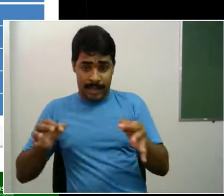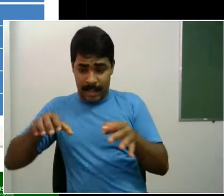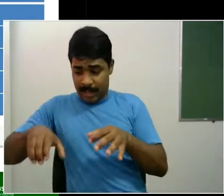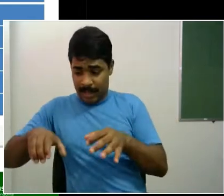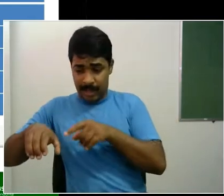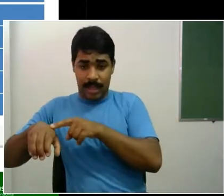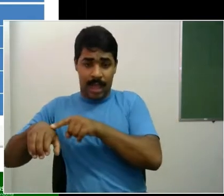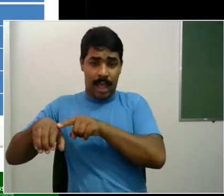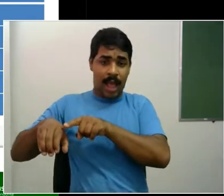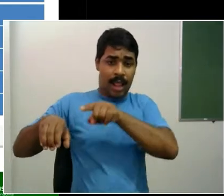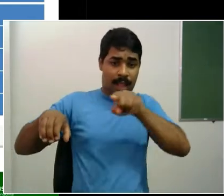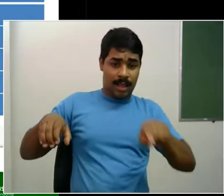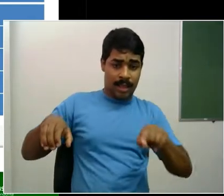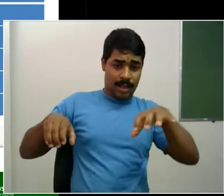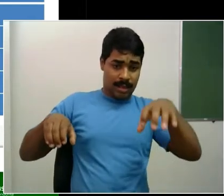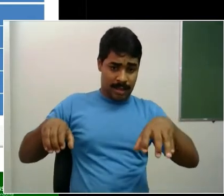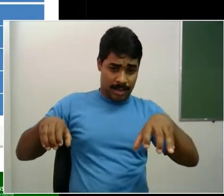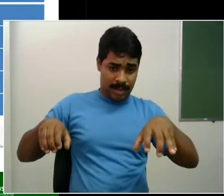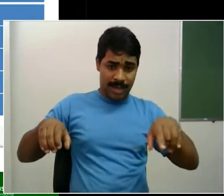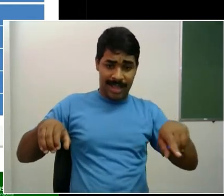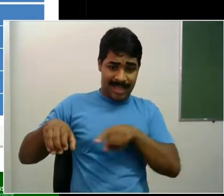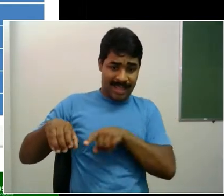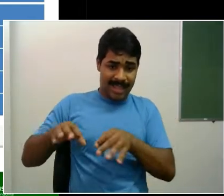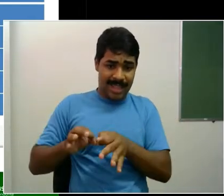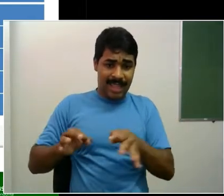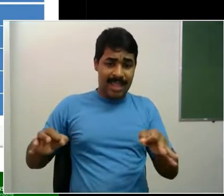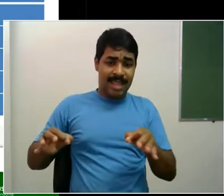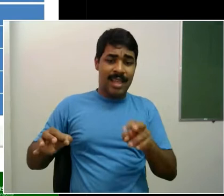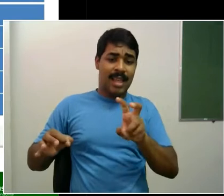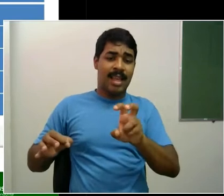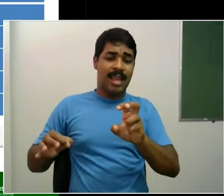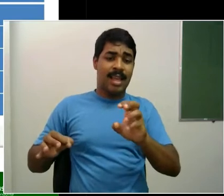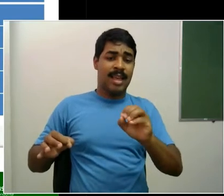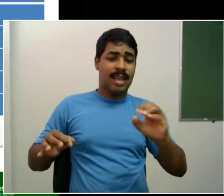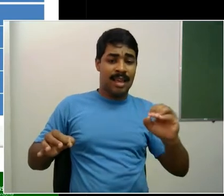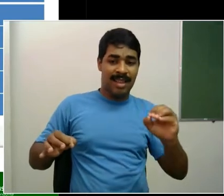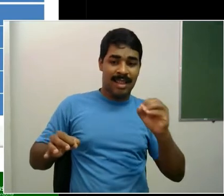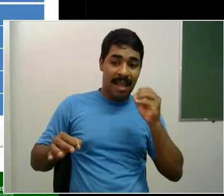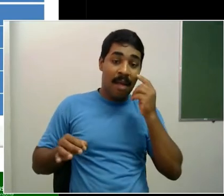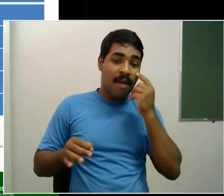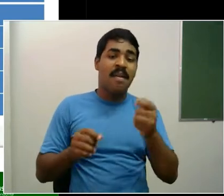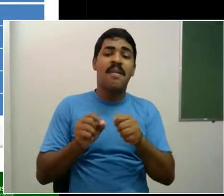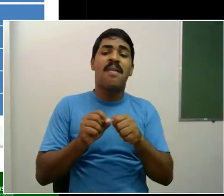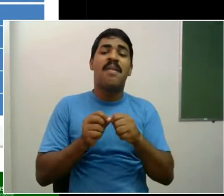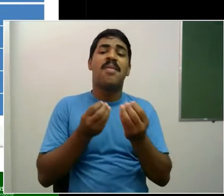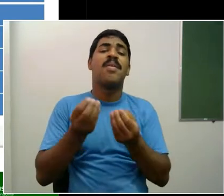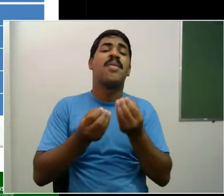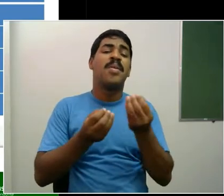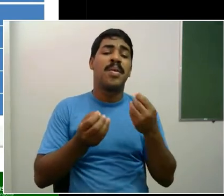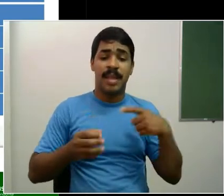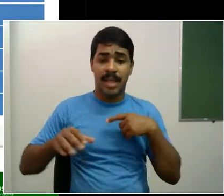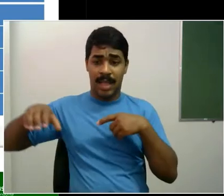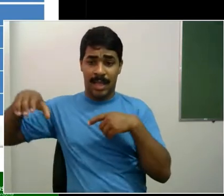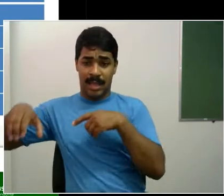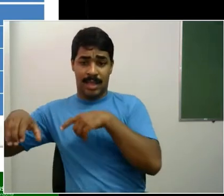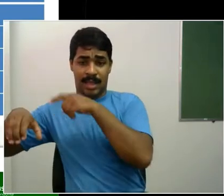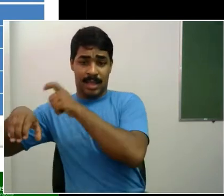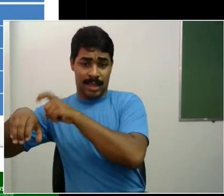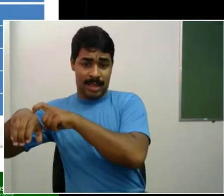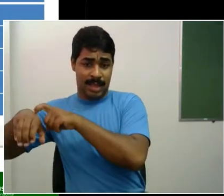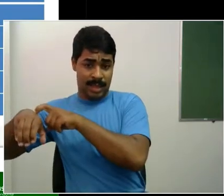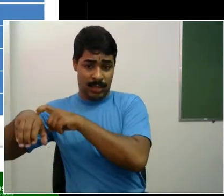seguinte, como eu tenho 5 postos, eu vou dizer que o posto 1